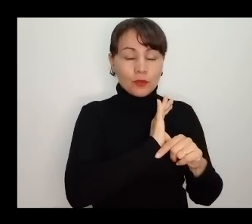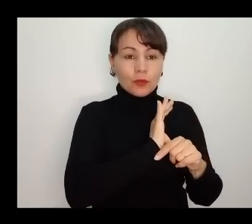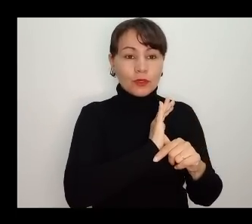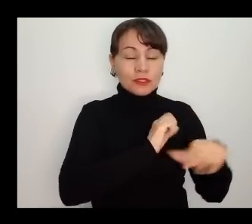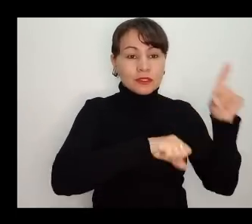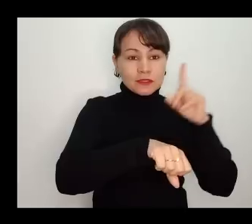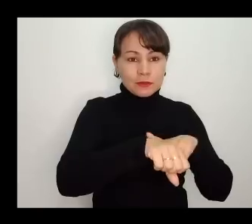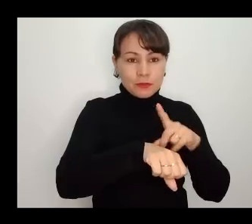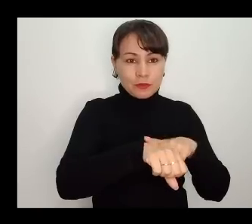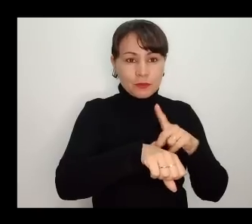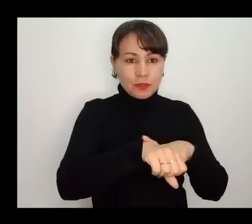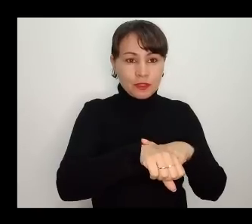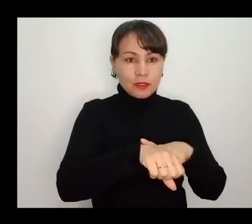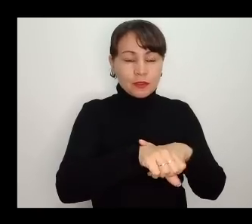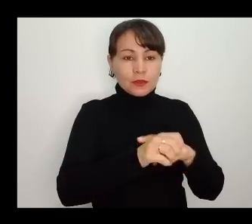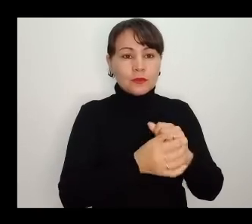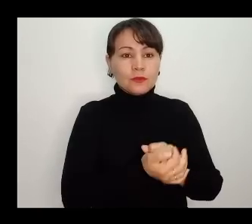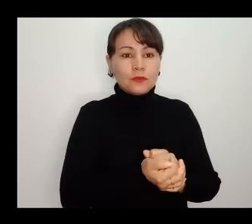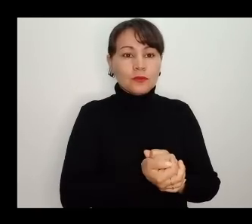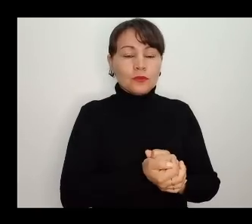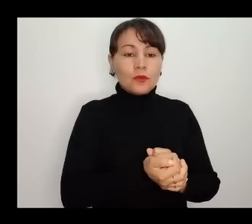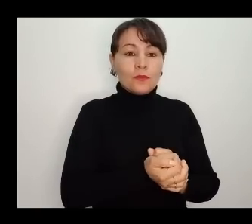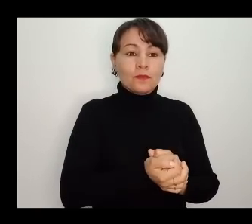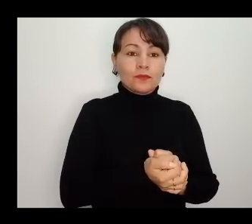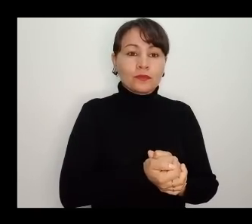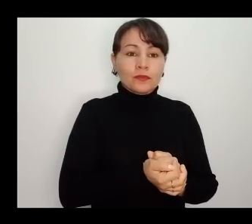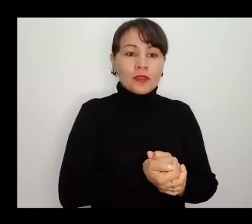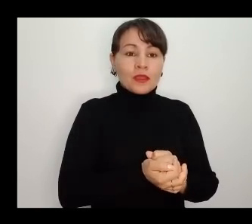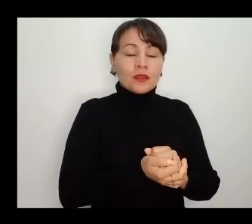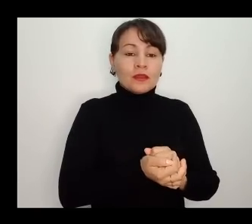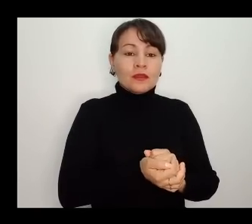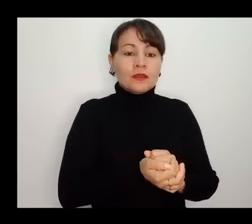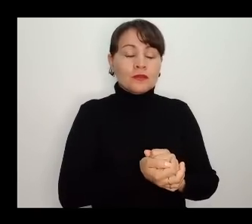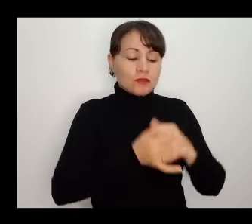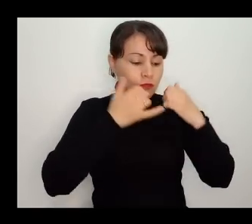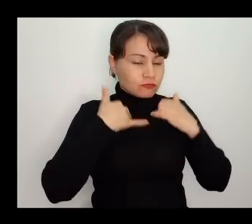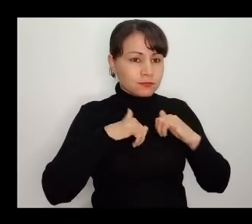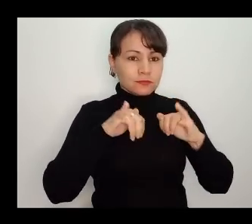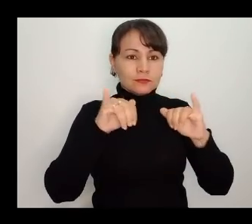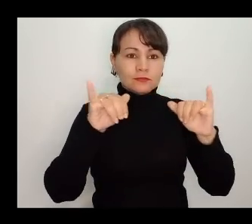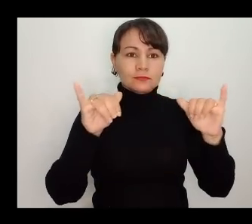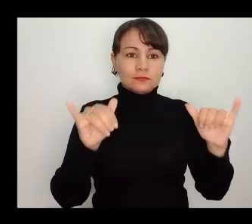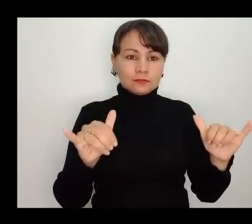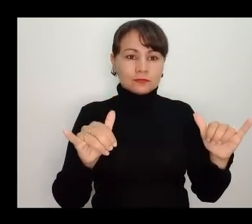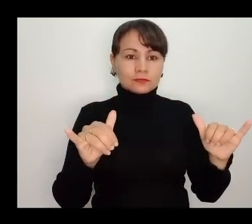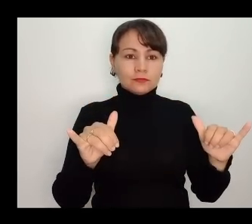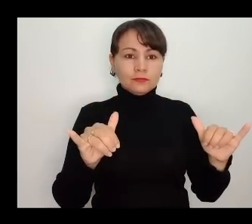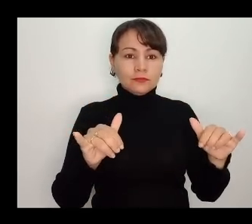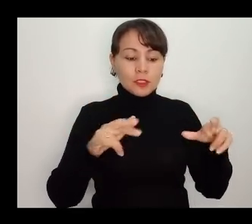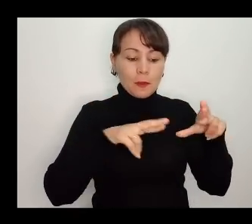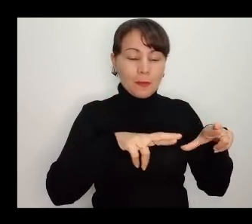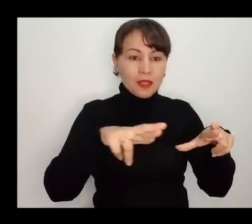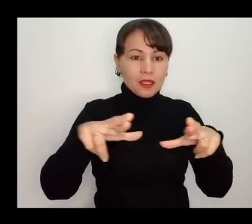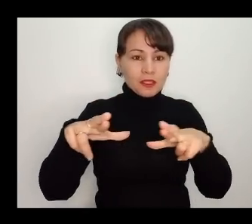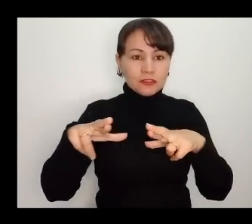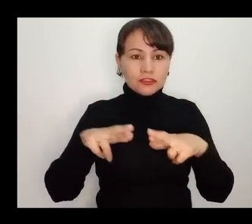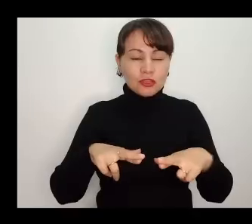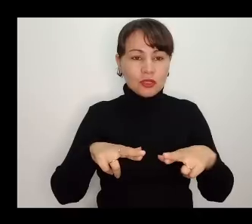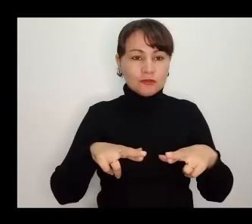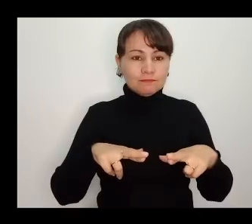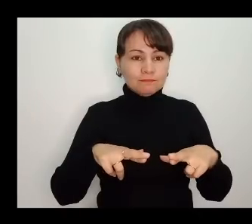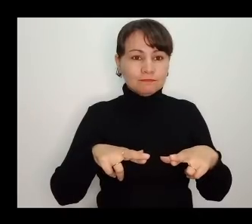após essa situação, vai ser enviada para as